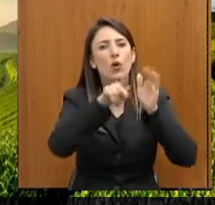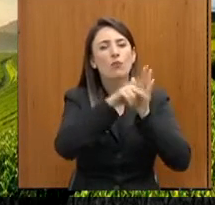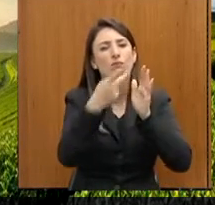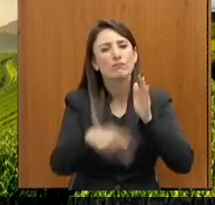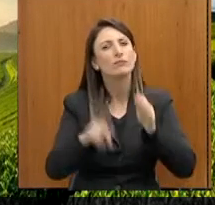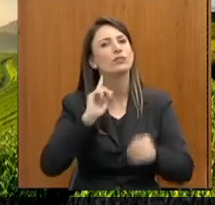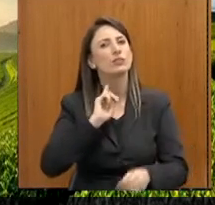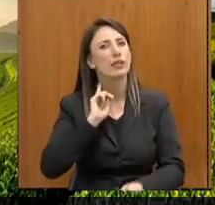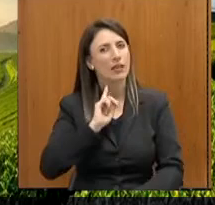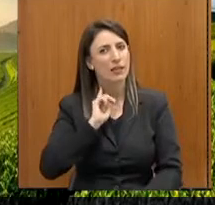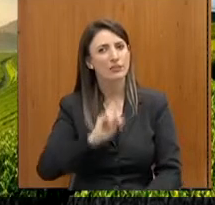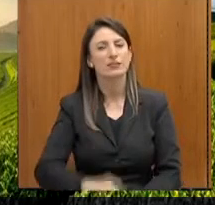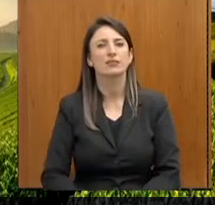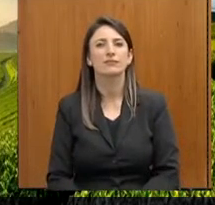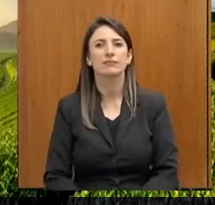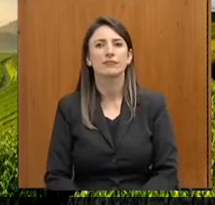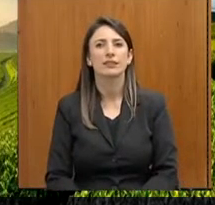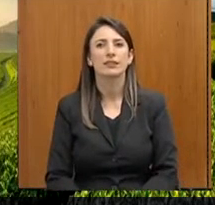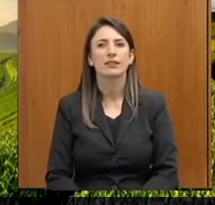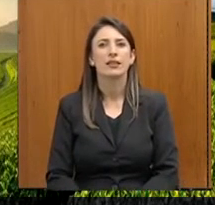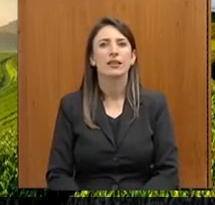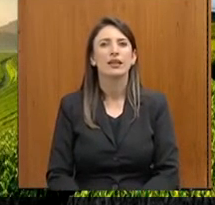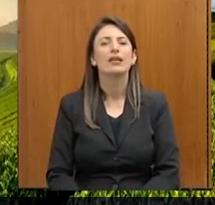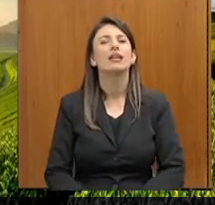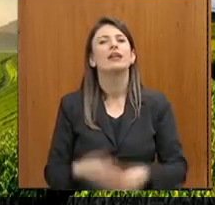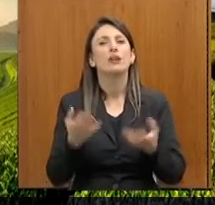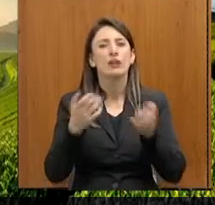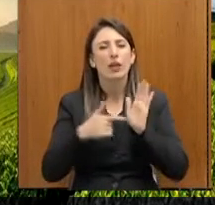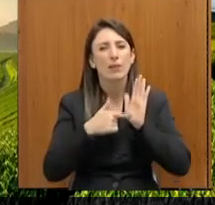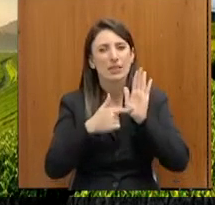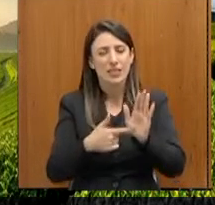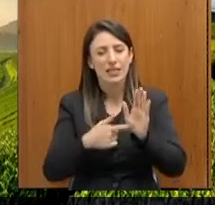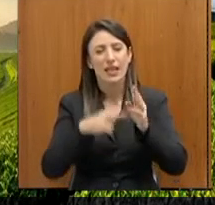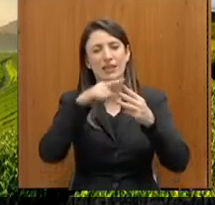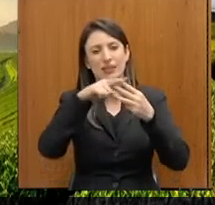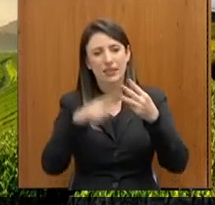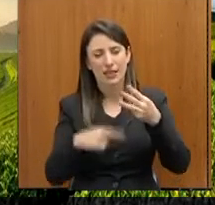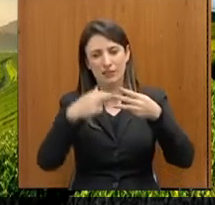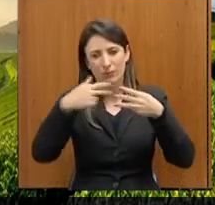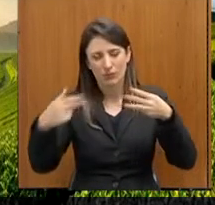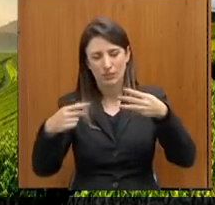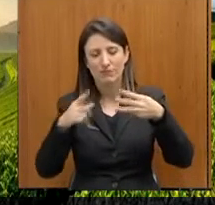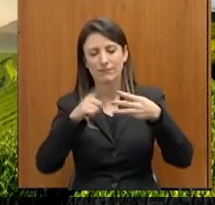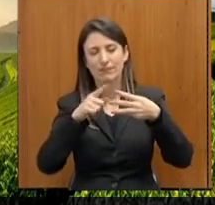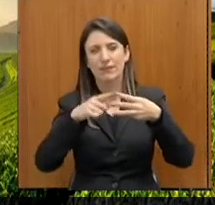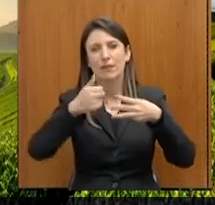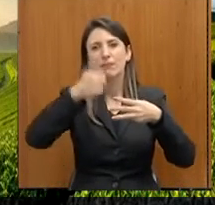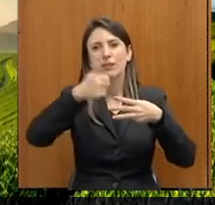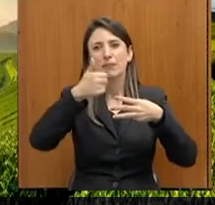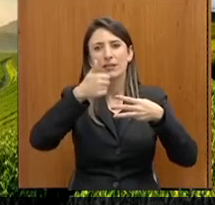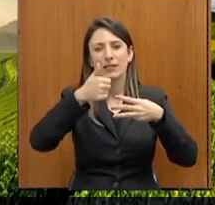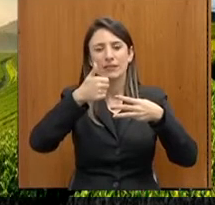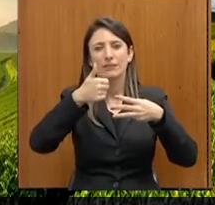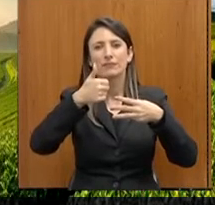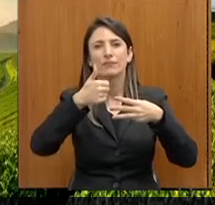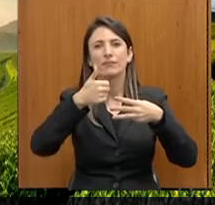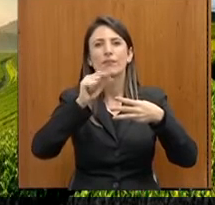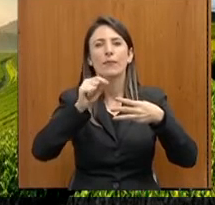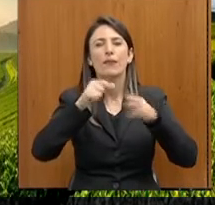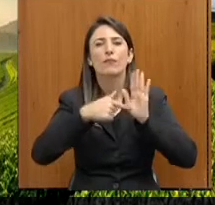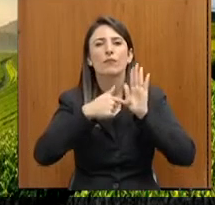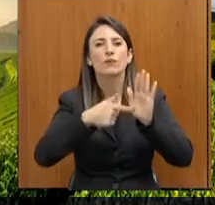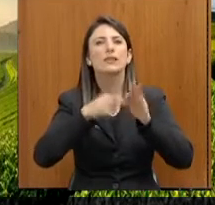trazer essa apresentação ela é focada em três fases a primeira parte é uma parte de